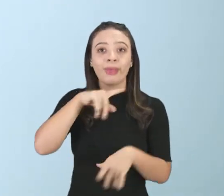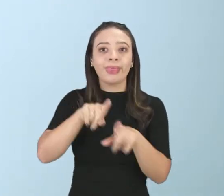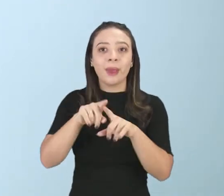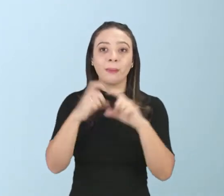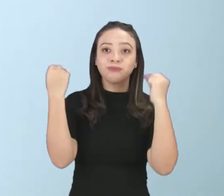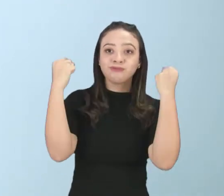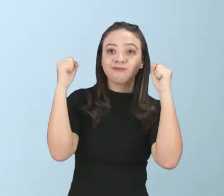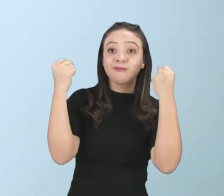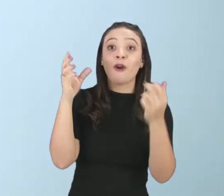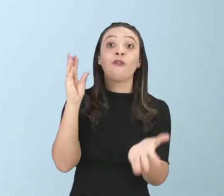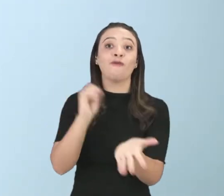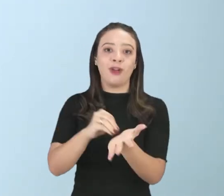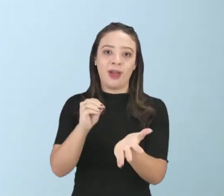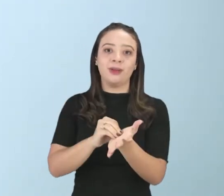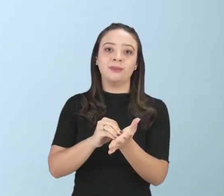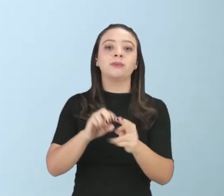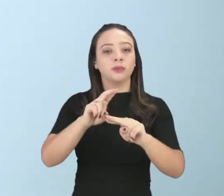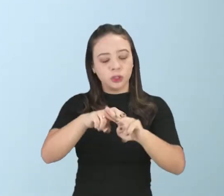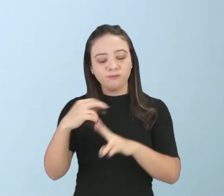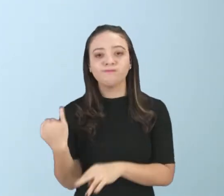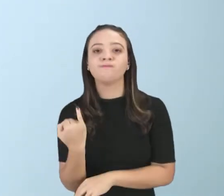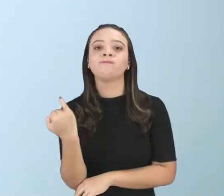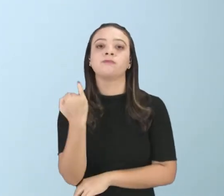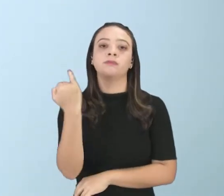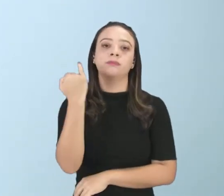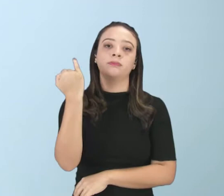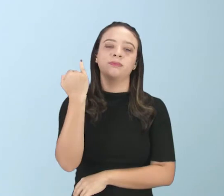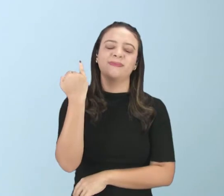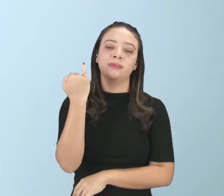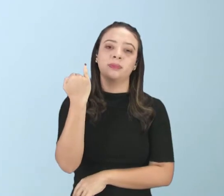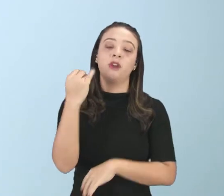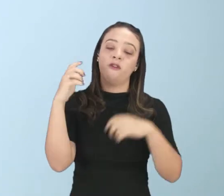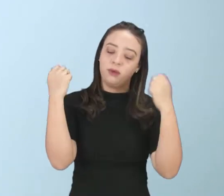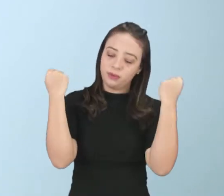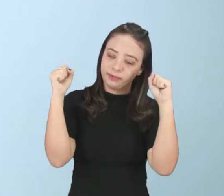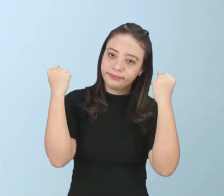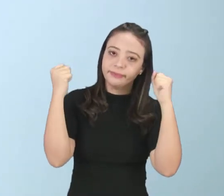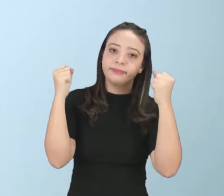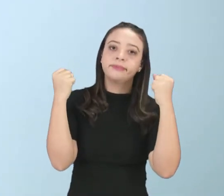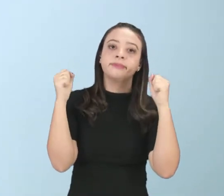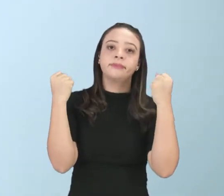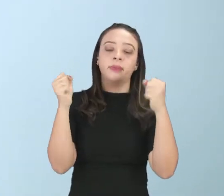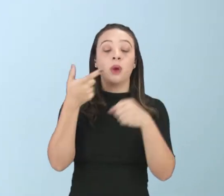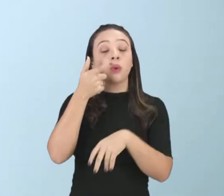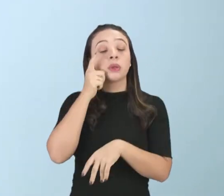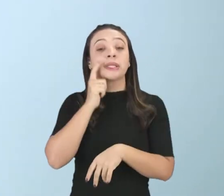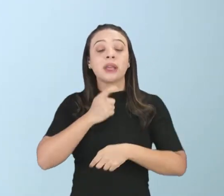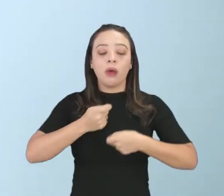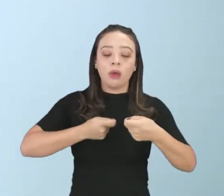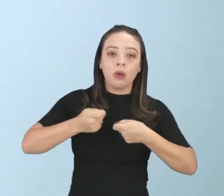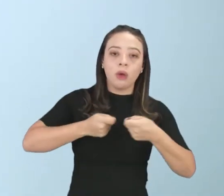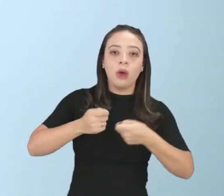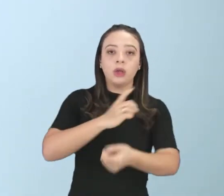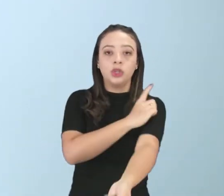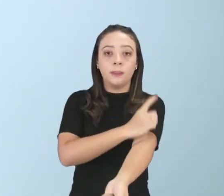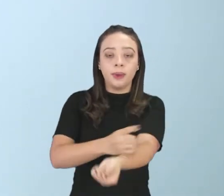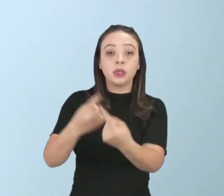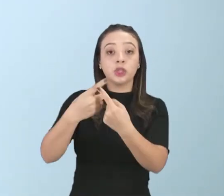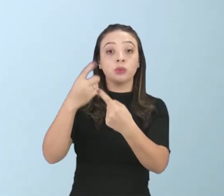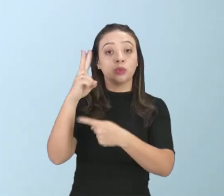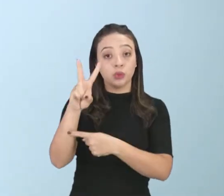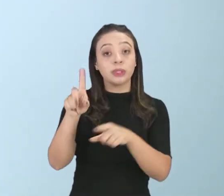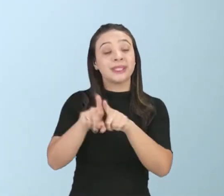isso, é extremamente entender qual a importância da atividade física no controle da diabetes tipo 2 e na prevenção.